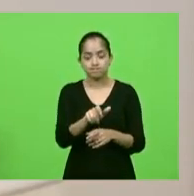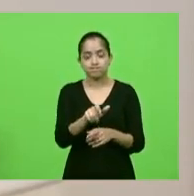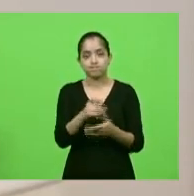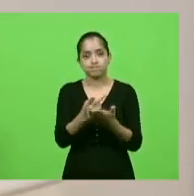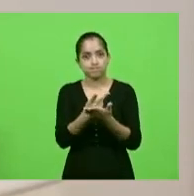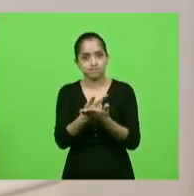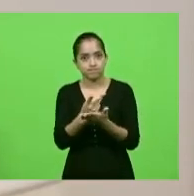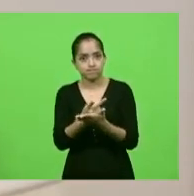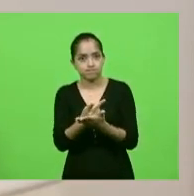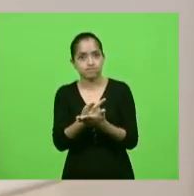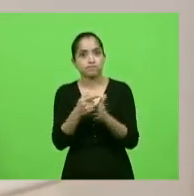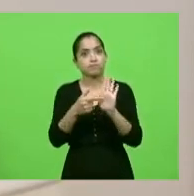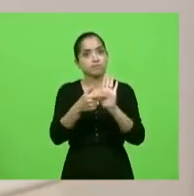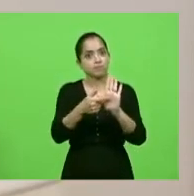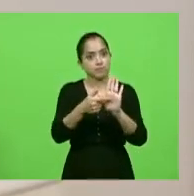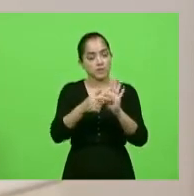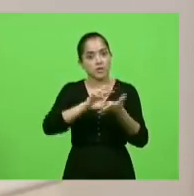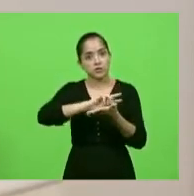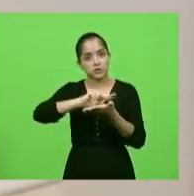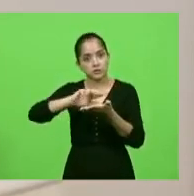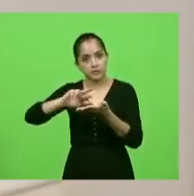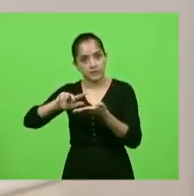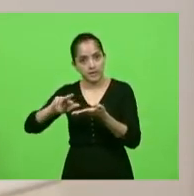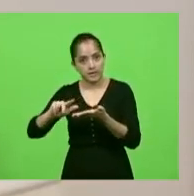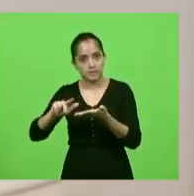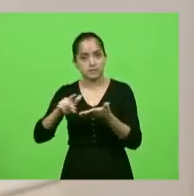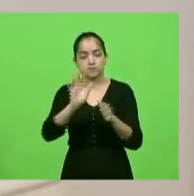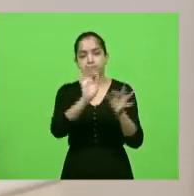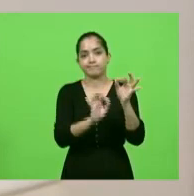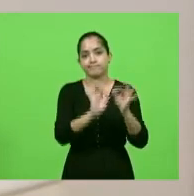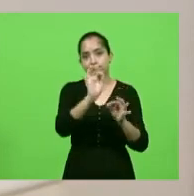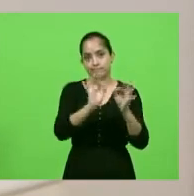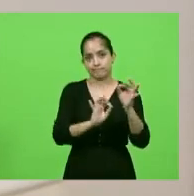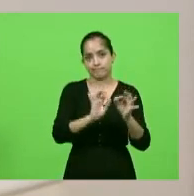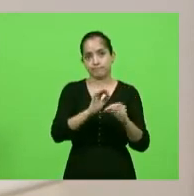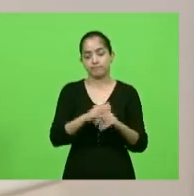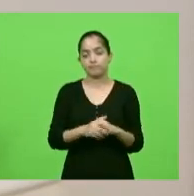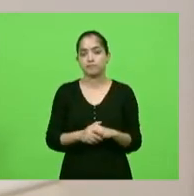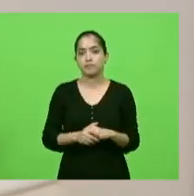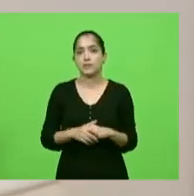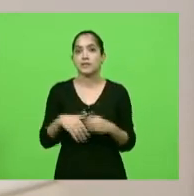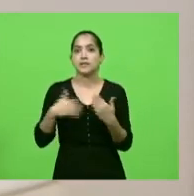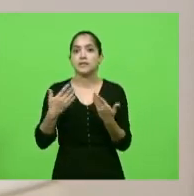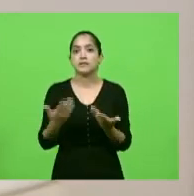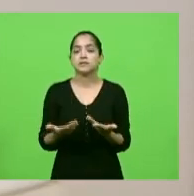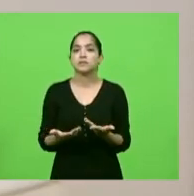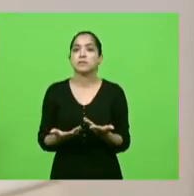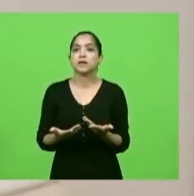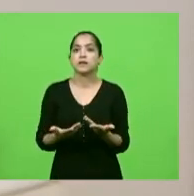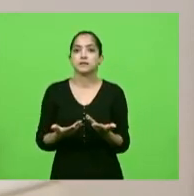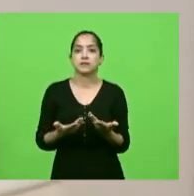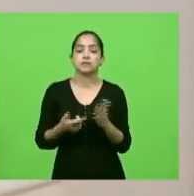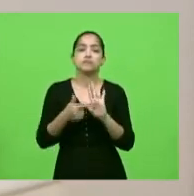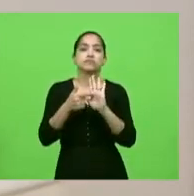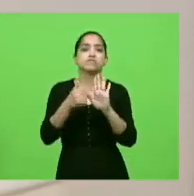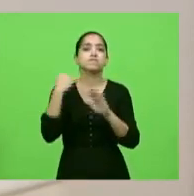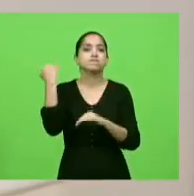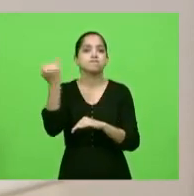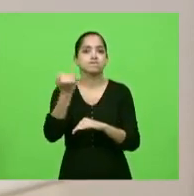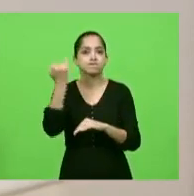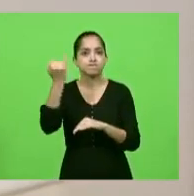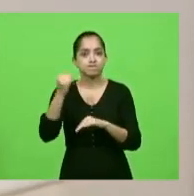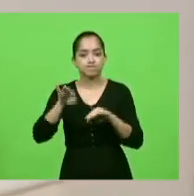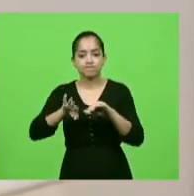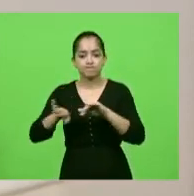gera as modalidades diversas de consequência jurídica. Desse modo, desvela-se importante separação